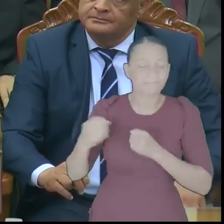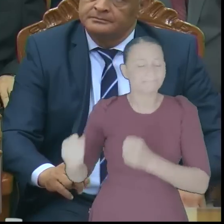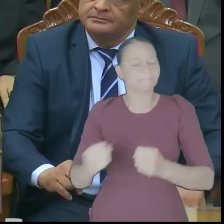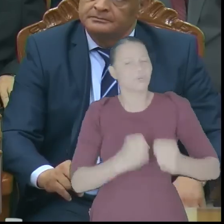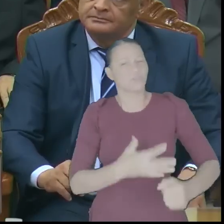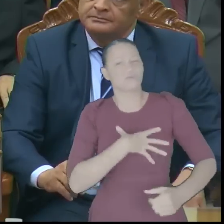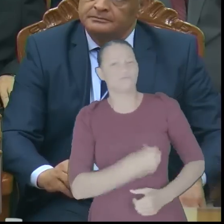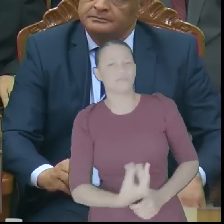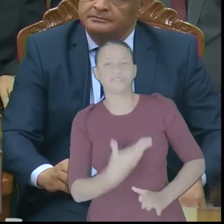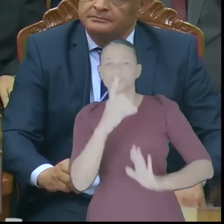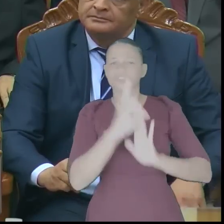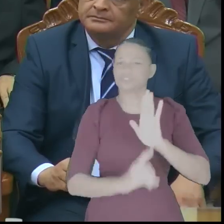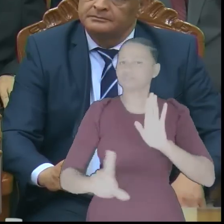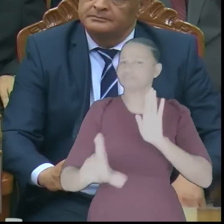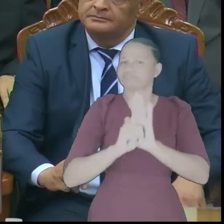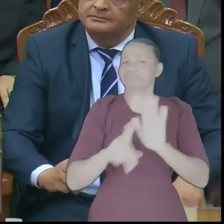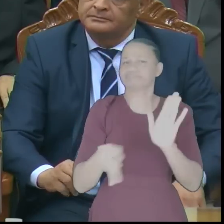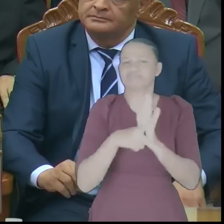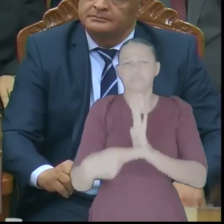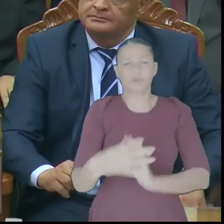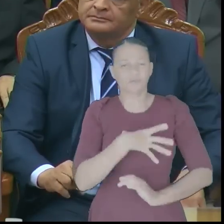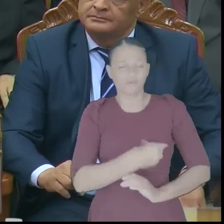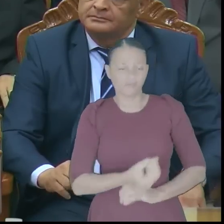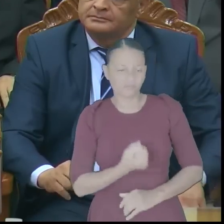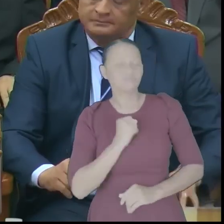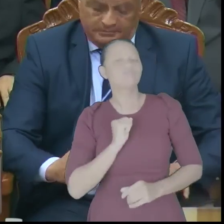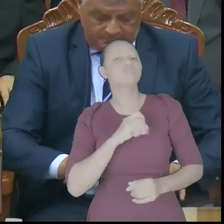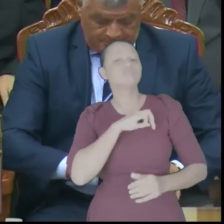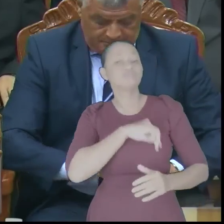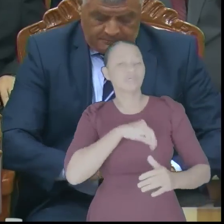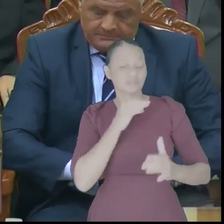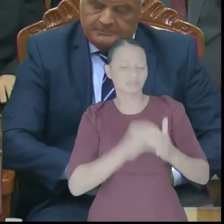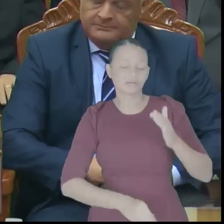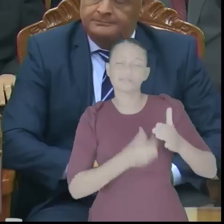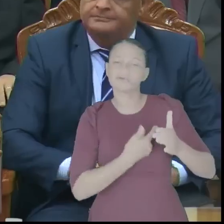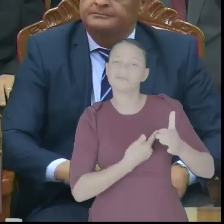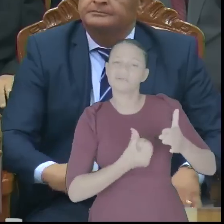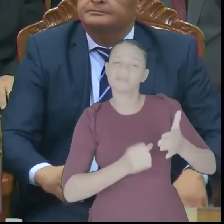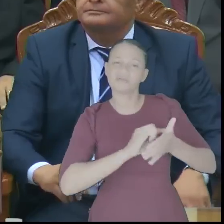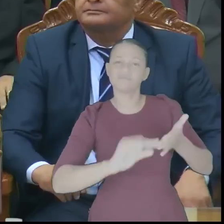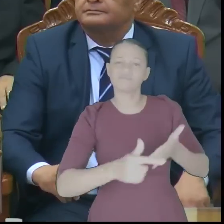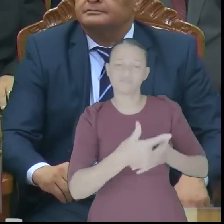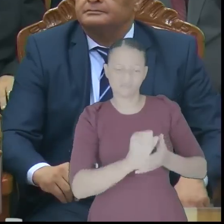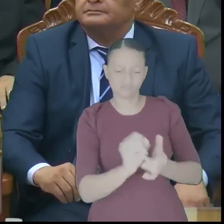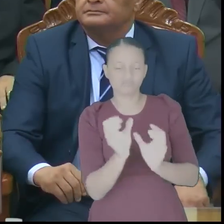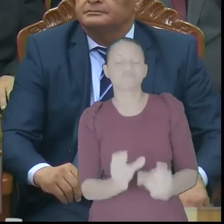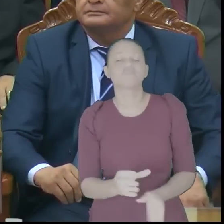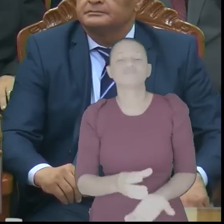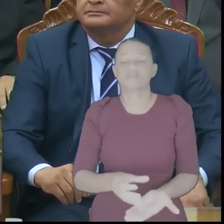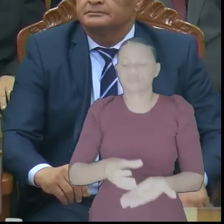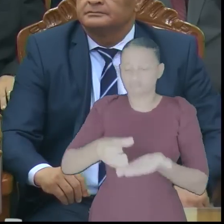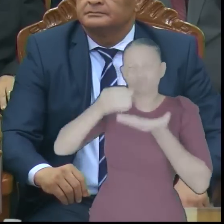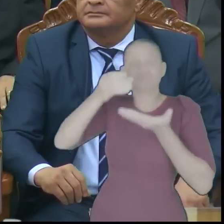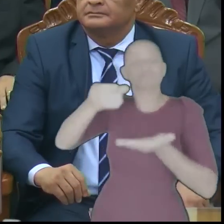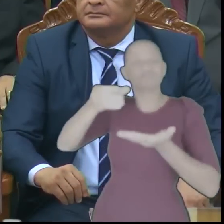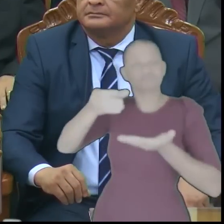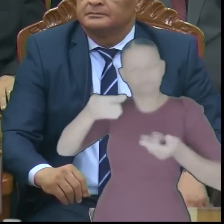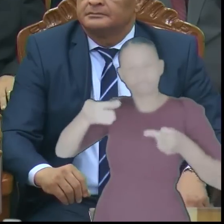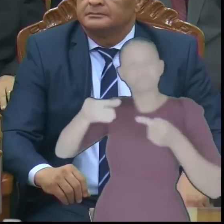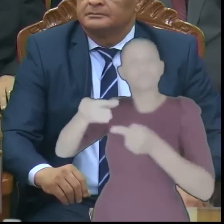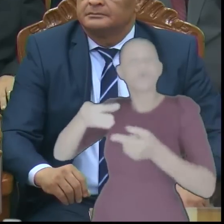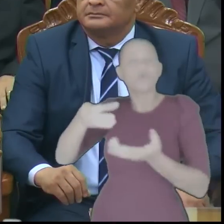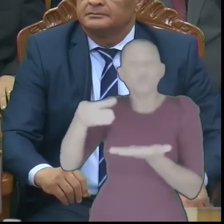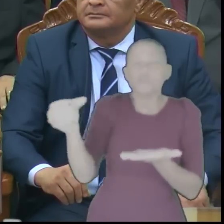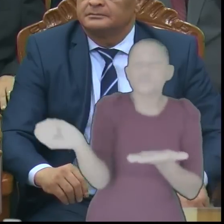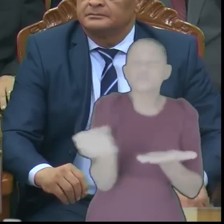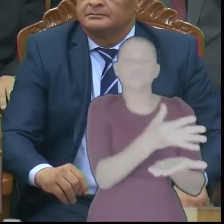de filho. Jesus, em Mateus 28, 26, 28, ele pega o cálice, levanta e diz, este cálice é o